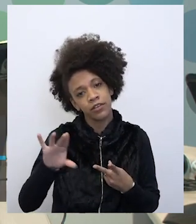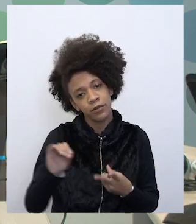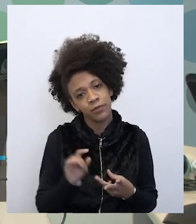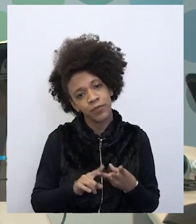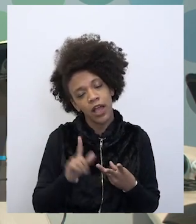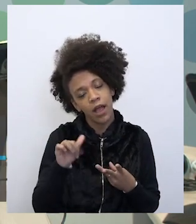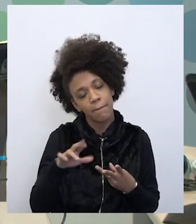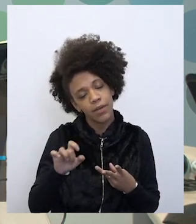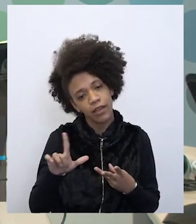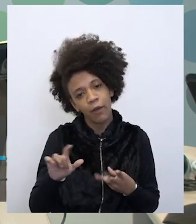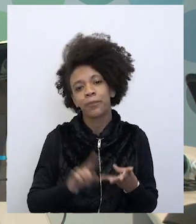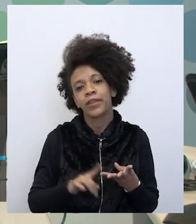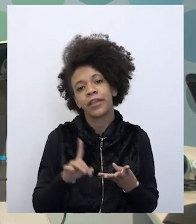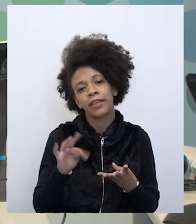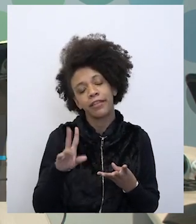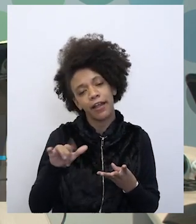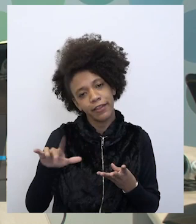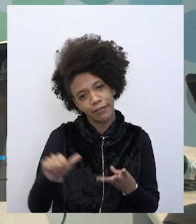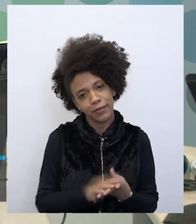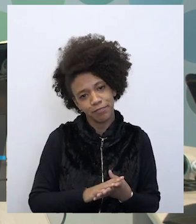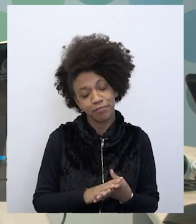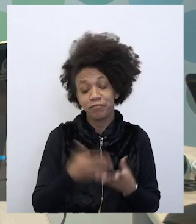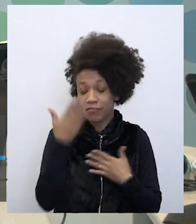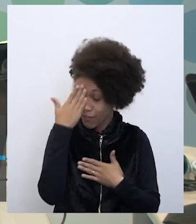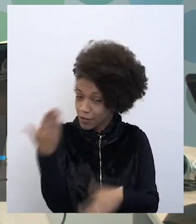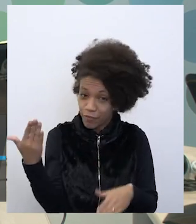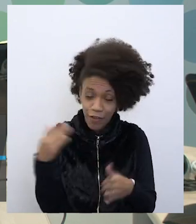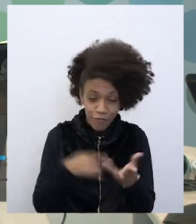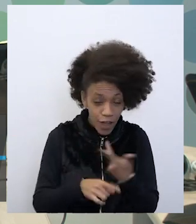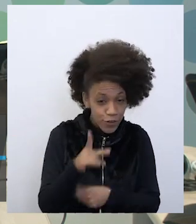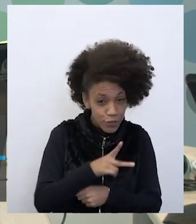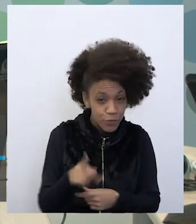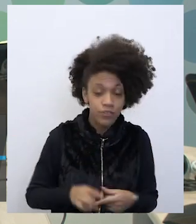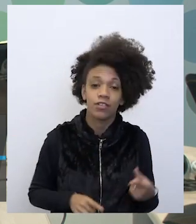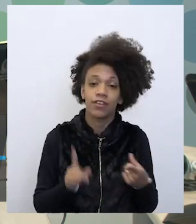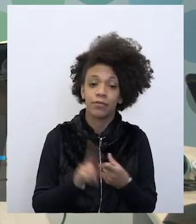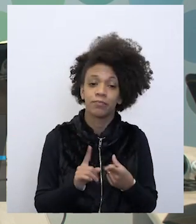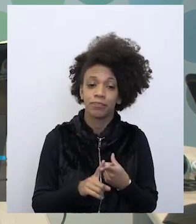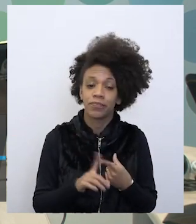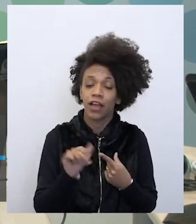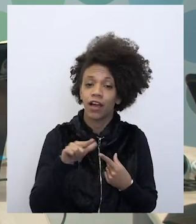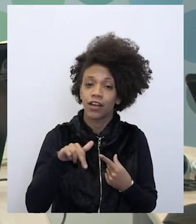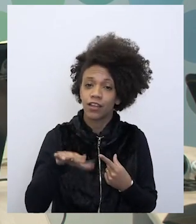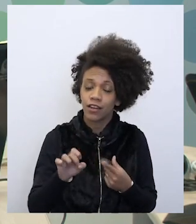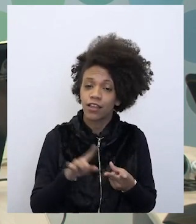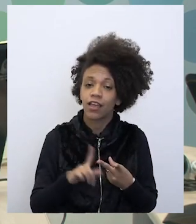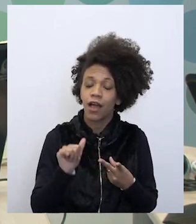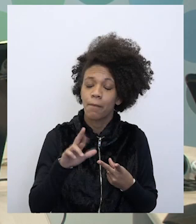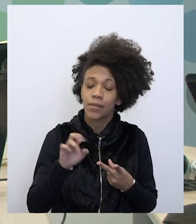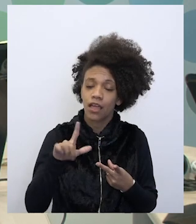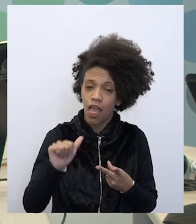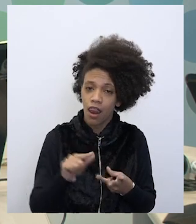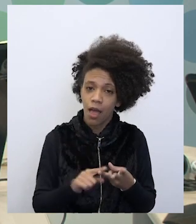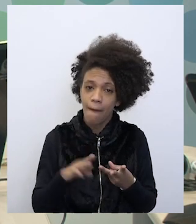Gabriel e a Thalita. Quero também agradecer a presença de vários professores, entre eles Aline, Gabriela,